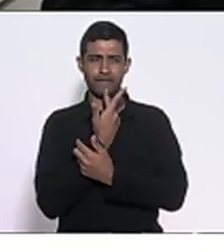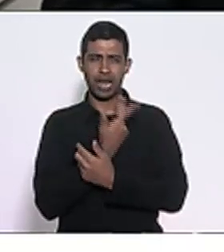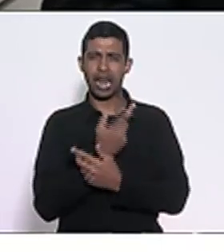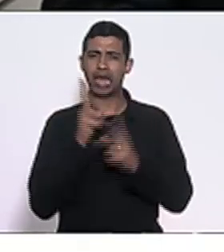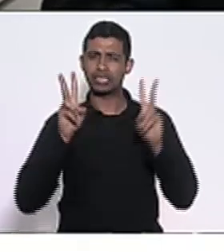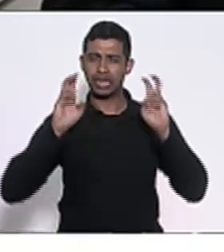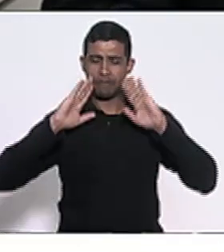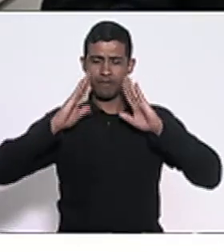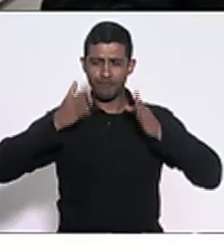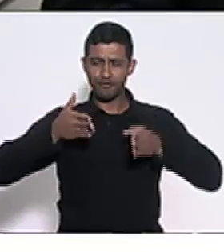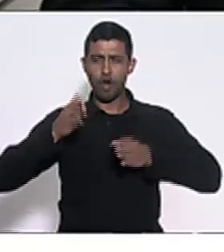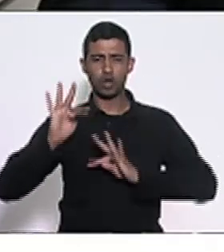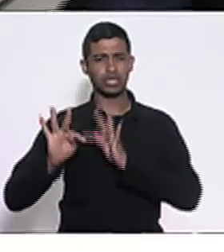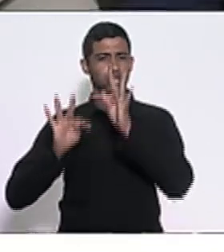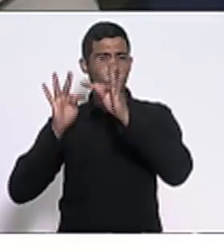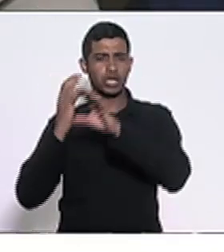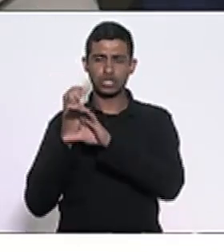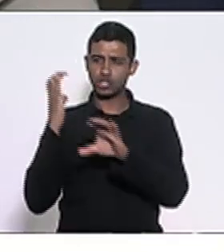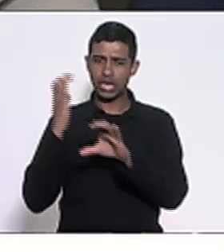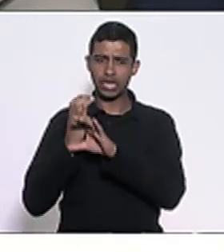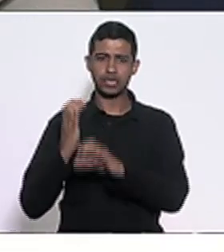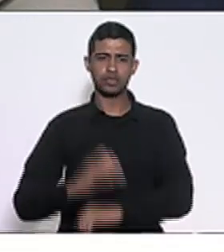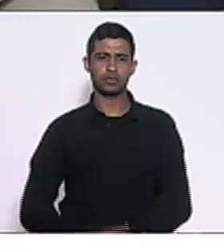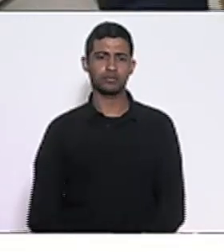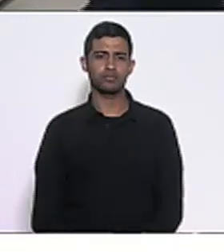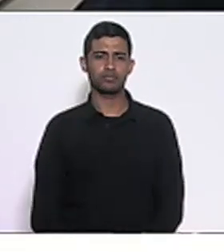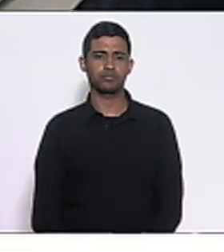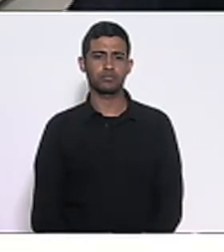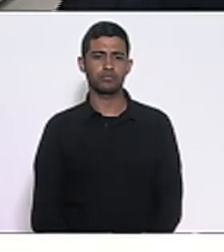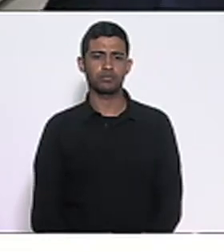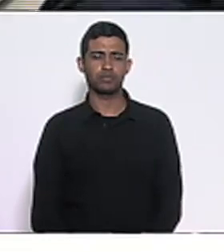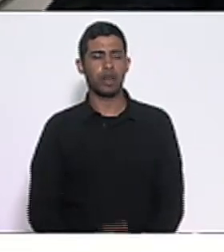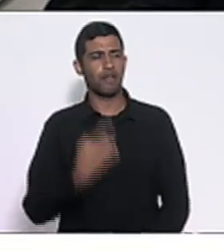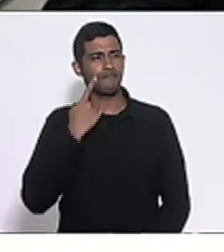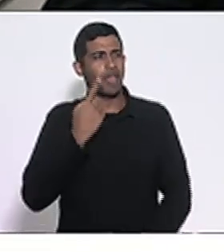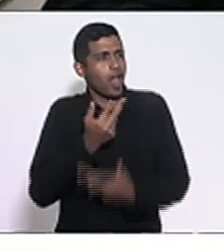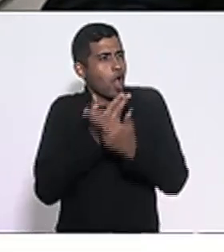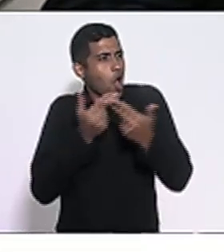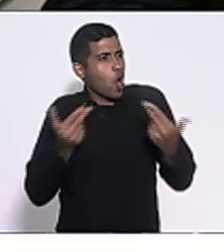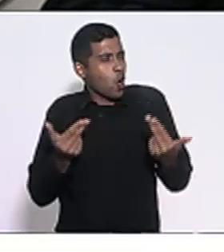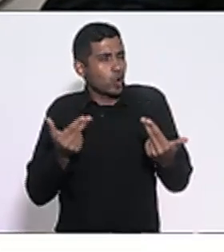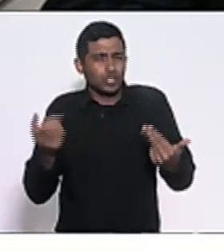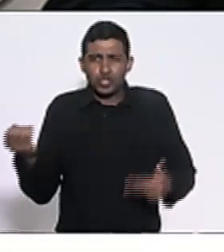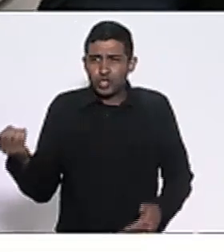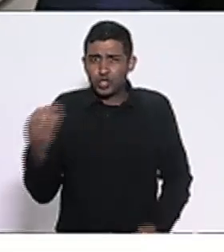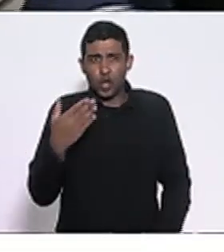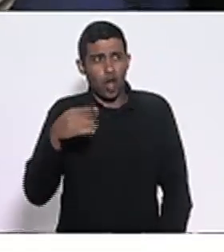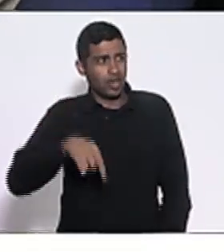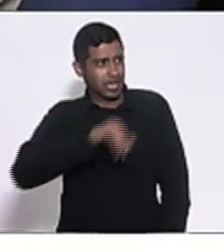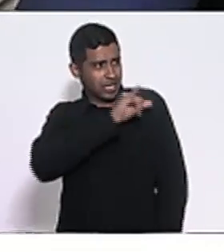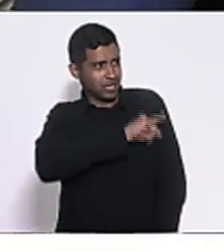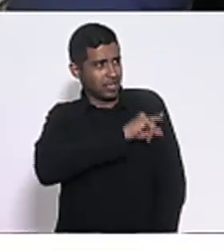tecnologia de engenharia. É uma das coisas mais modernas que tem no Rio de Janeiro,